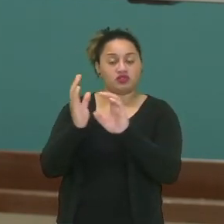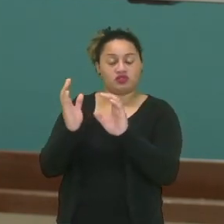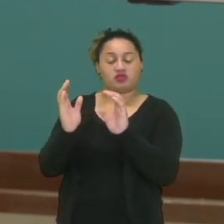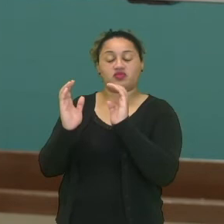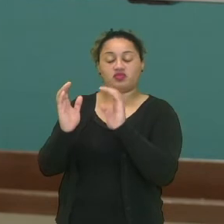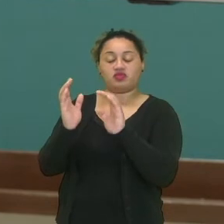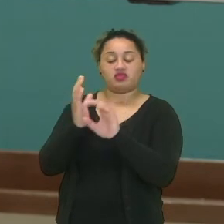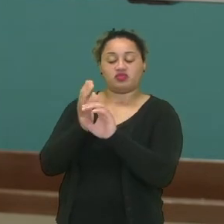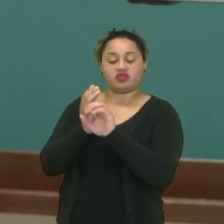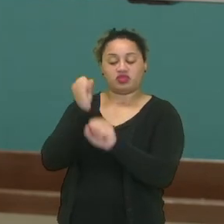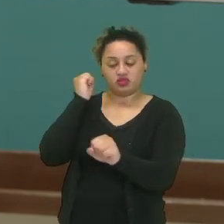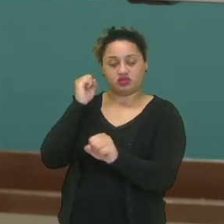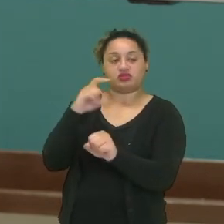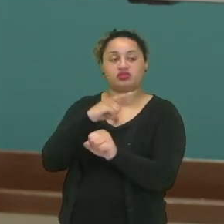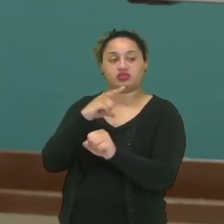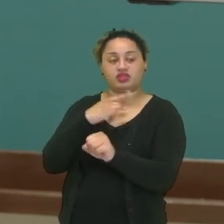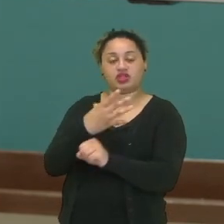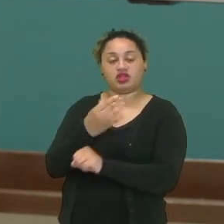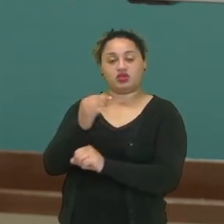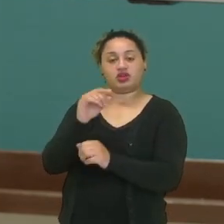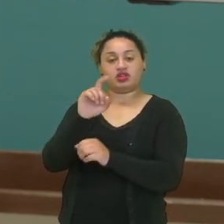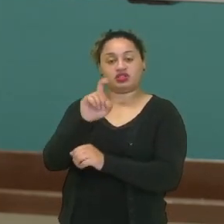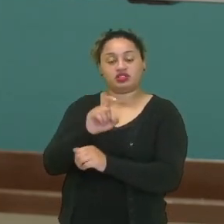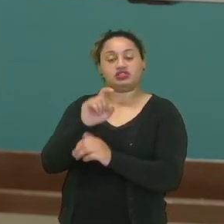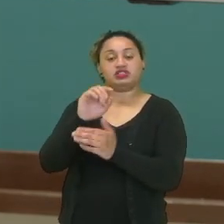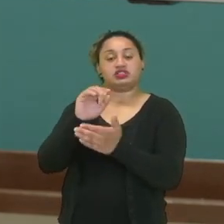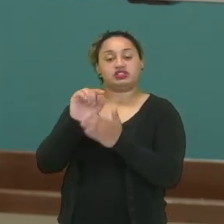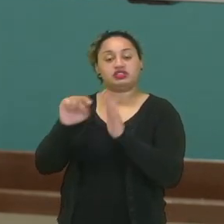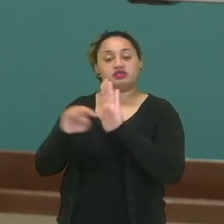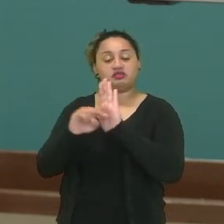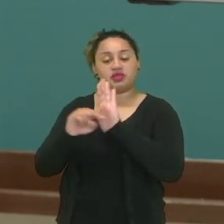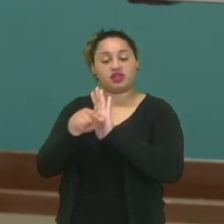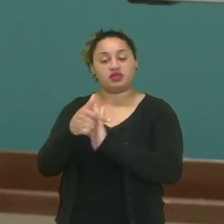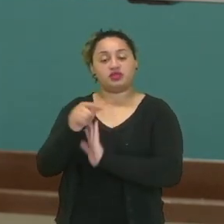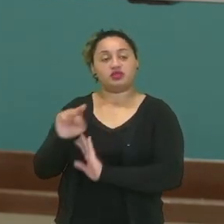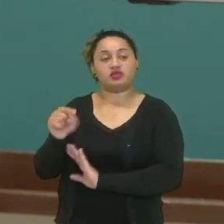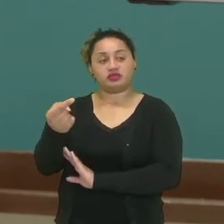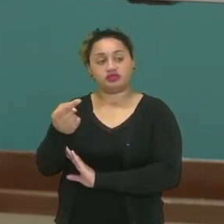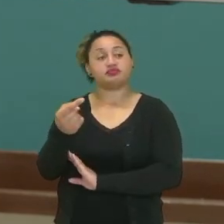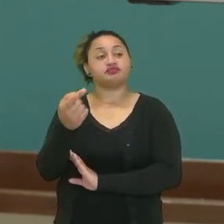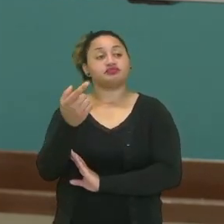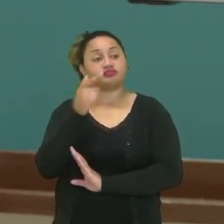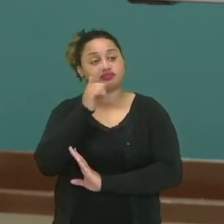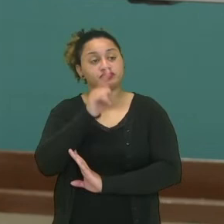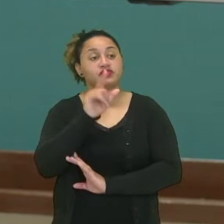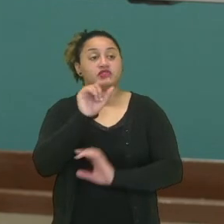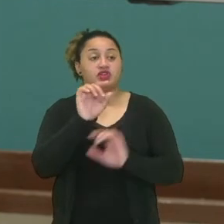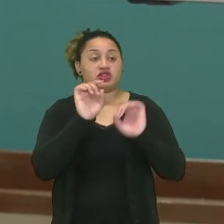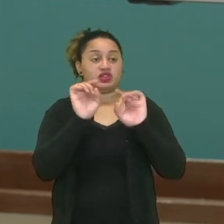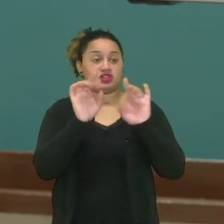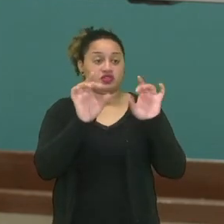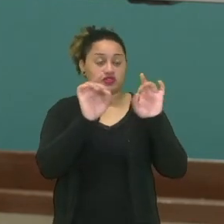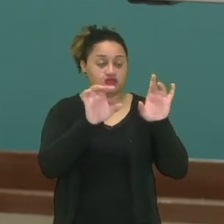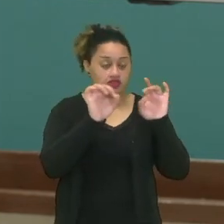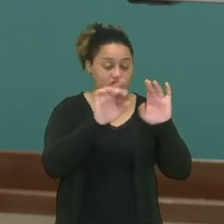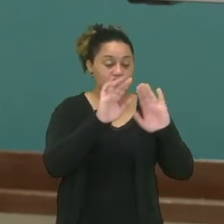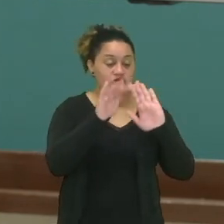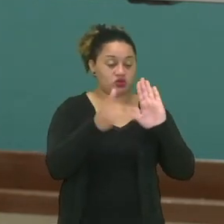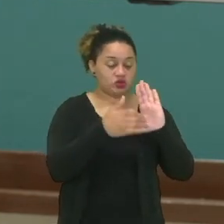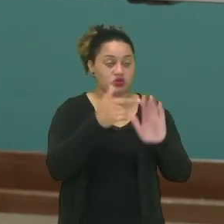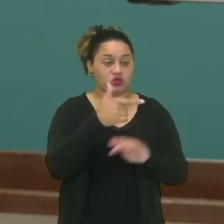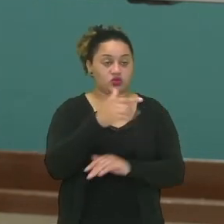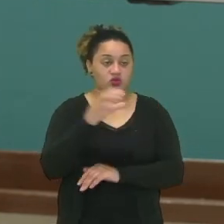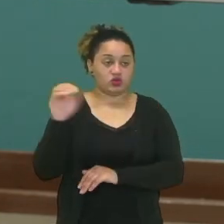aqui, que é 40 menos 2.000, né? Então, para a gente, se ele vender todas as